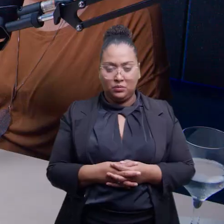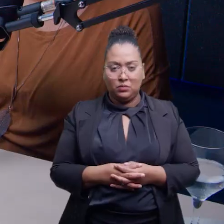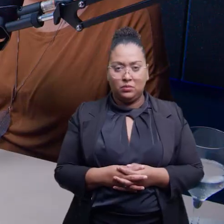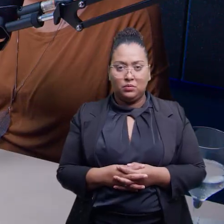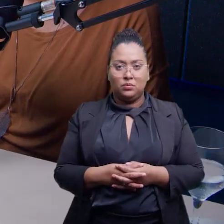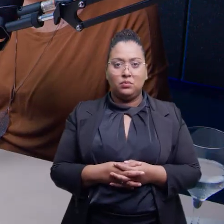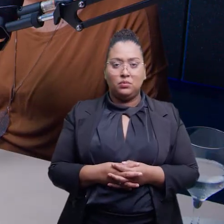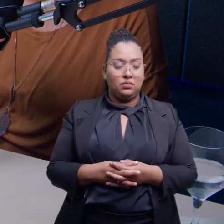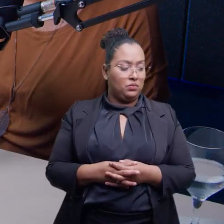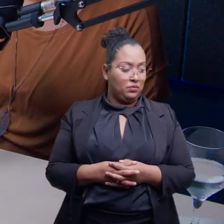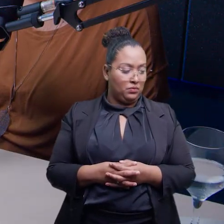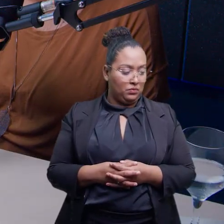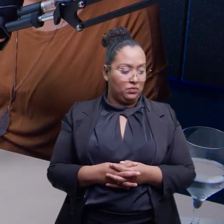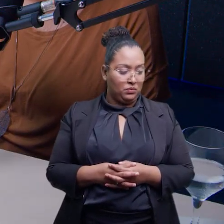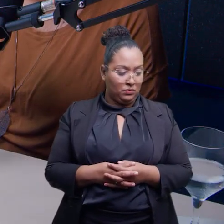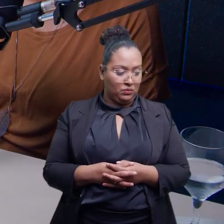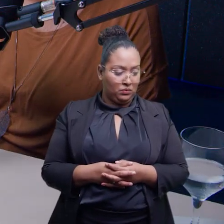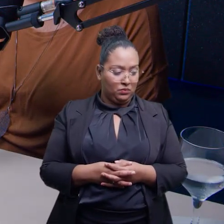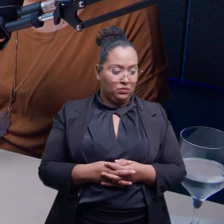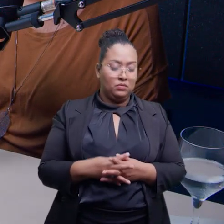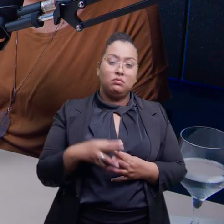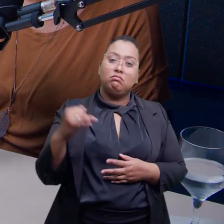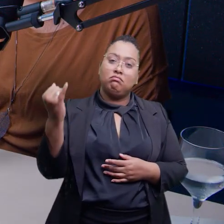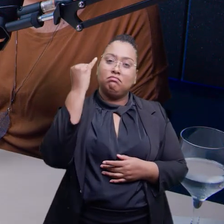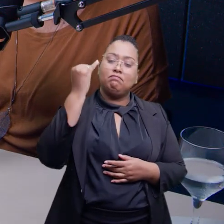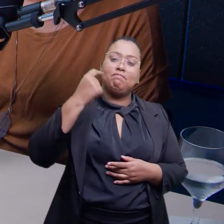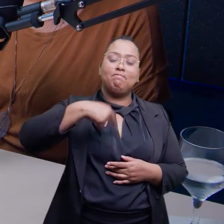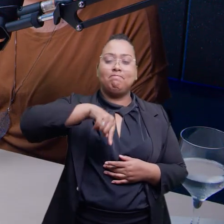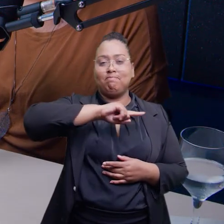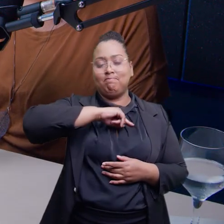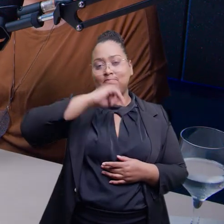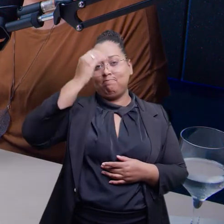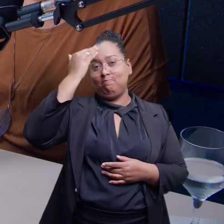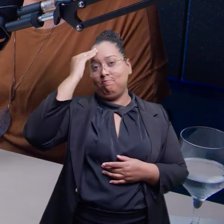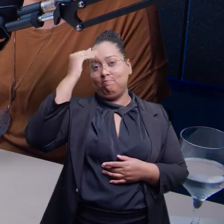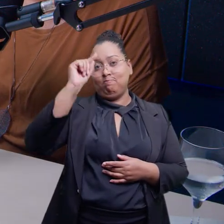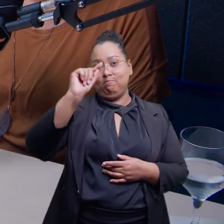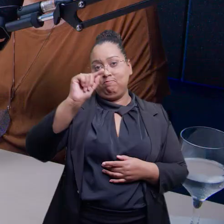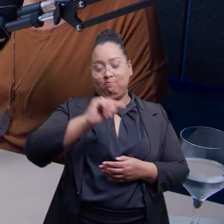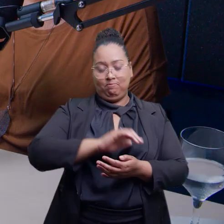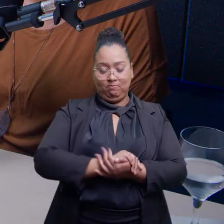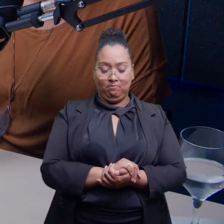a gente ter em mente, compreender